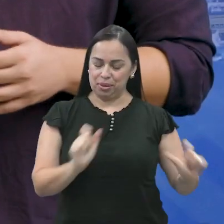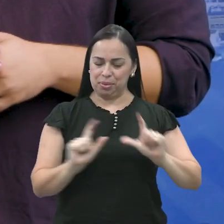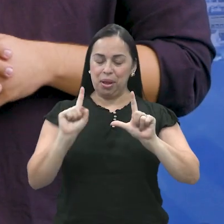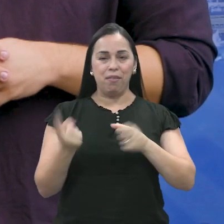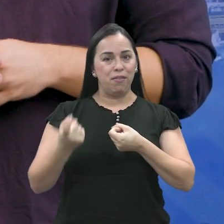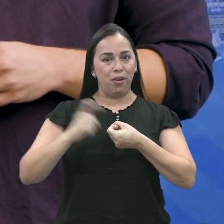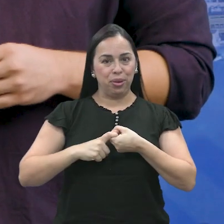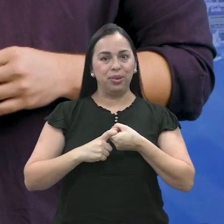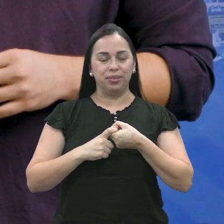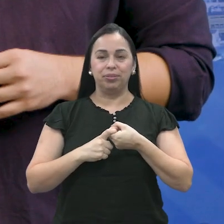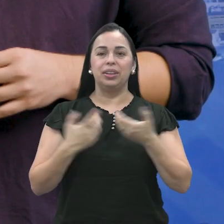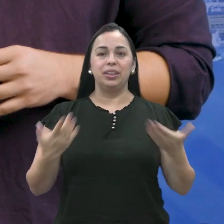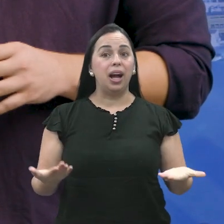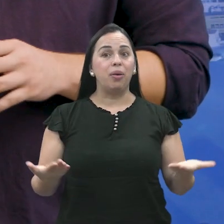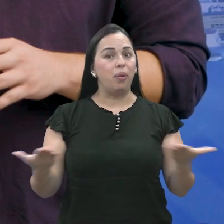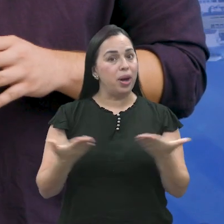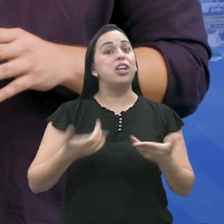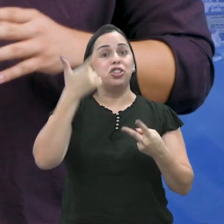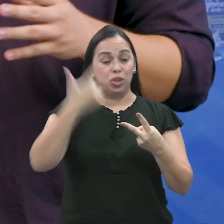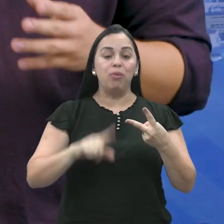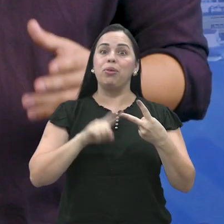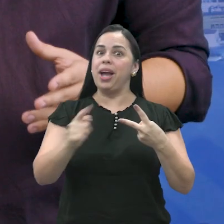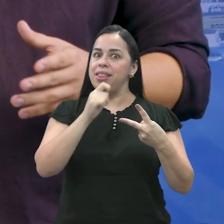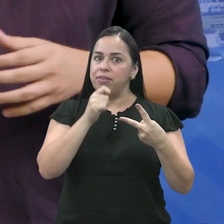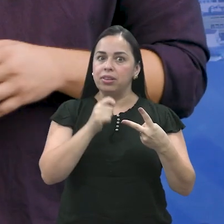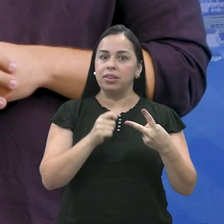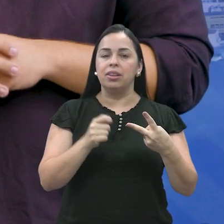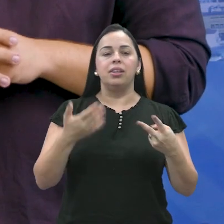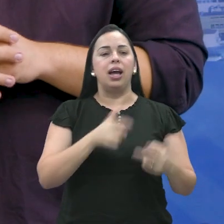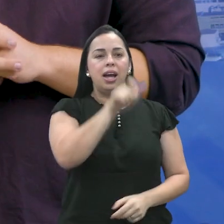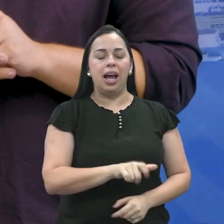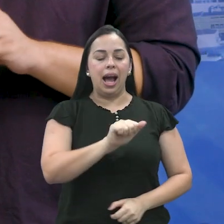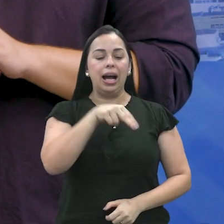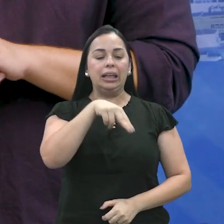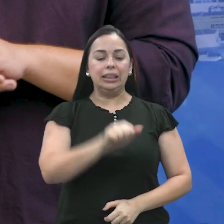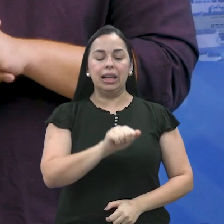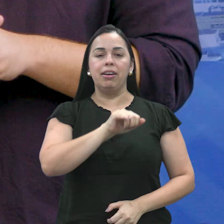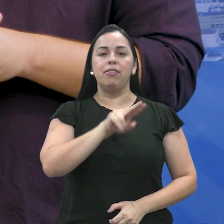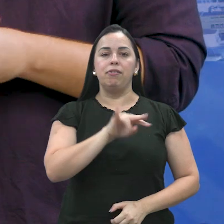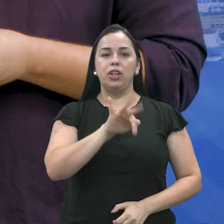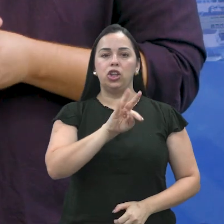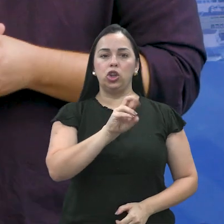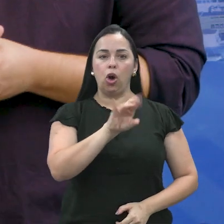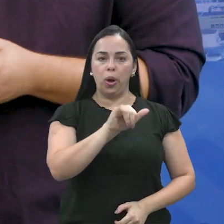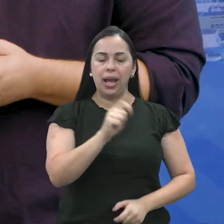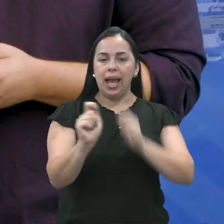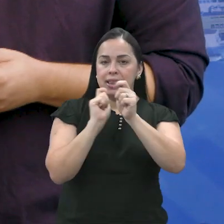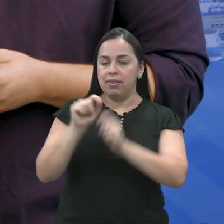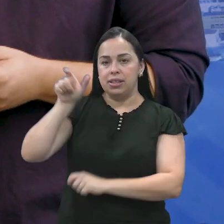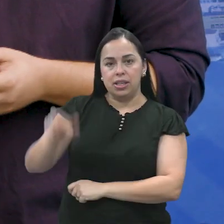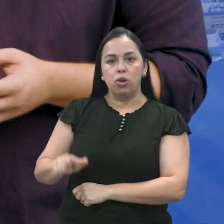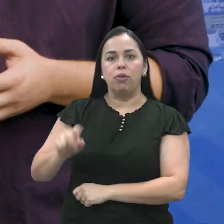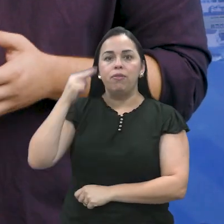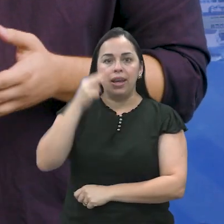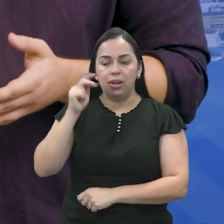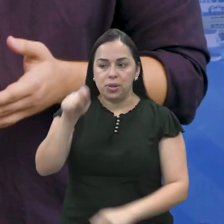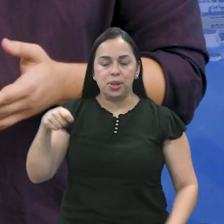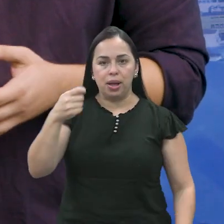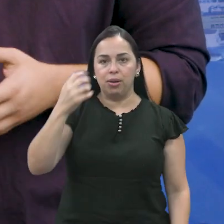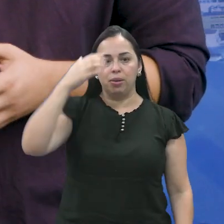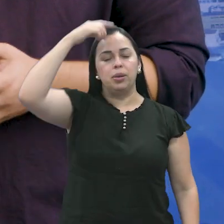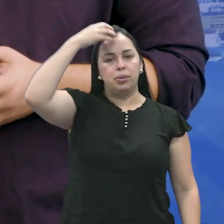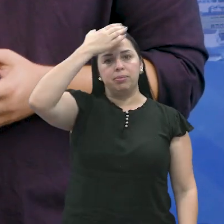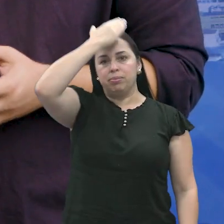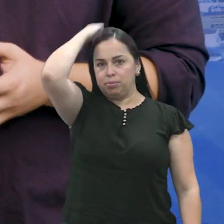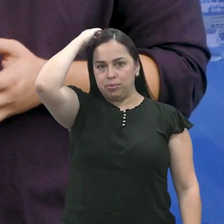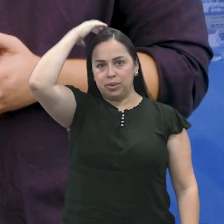Estamos de volta com a Ação Parlamentar e chegamos com mais uma entrevista. Desta vez, a repórter Ana Vitória Caxias recebeu o